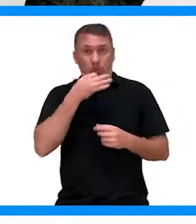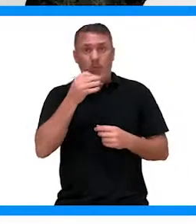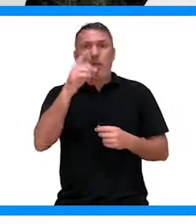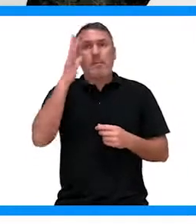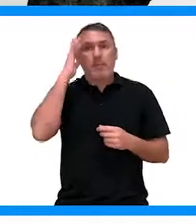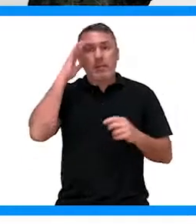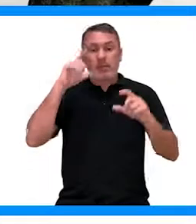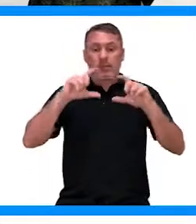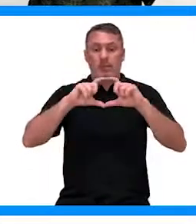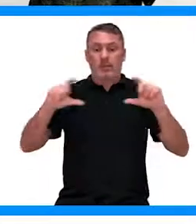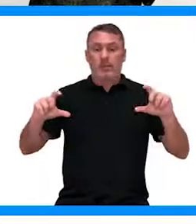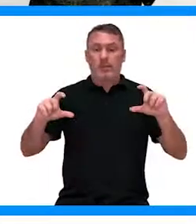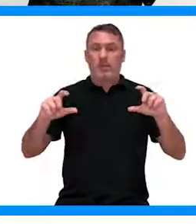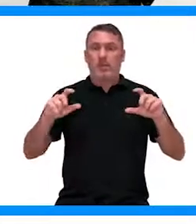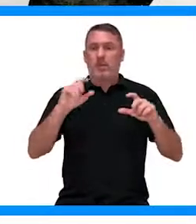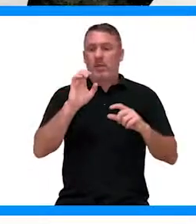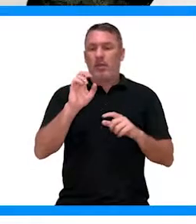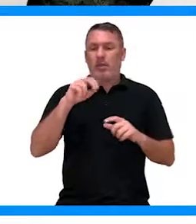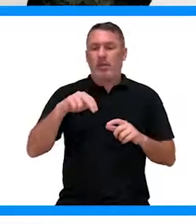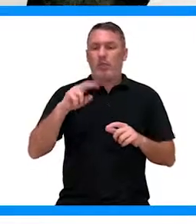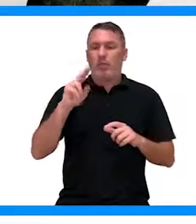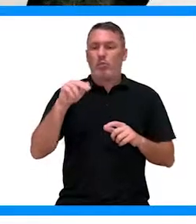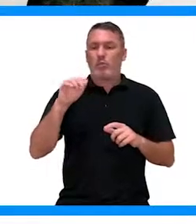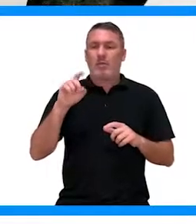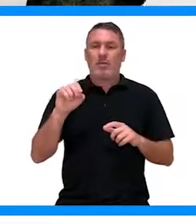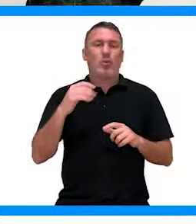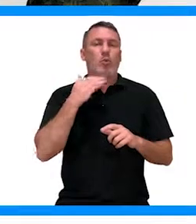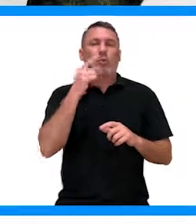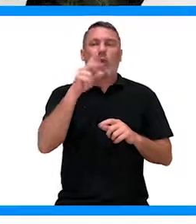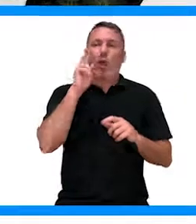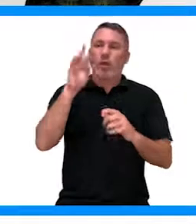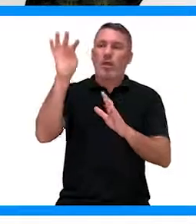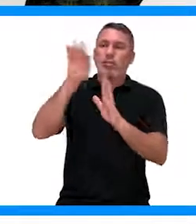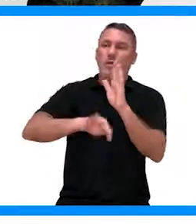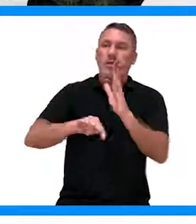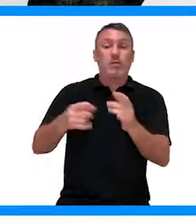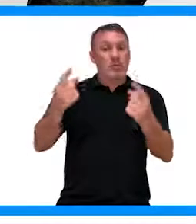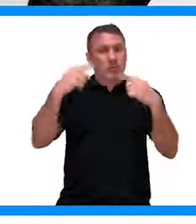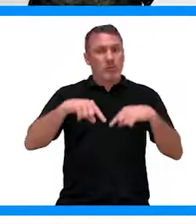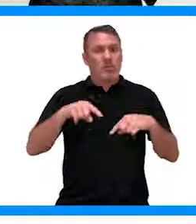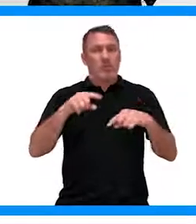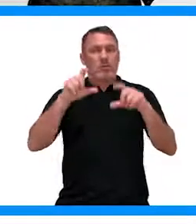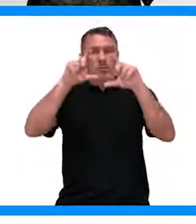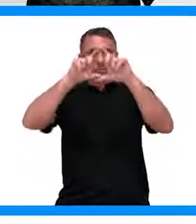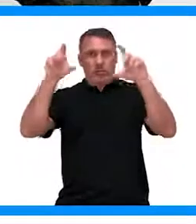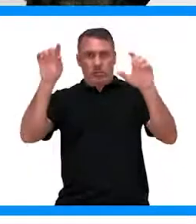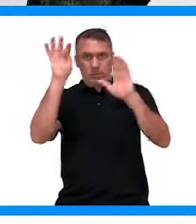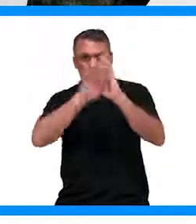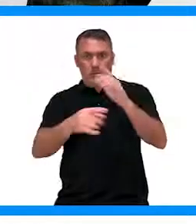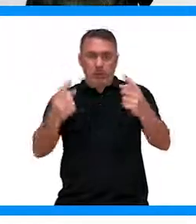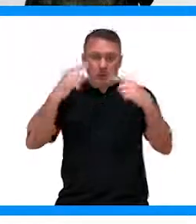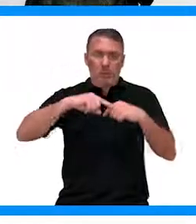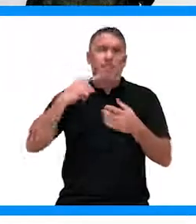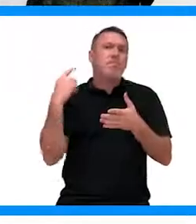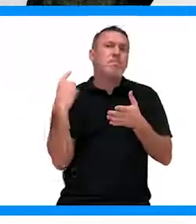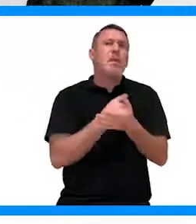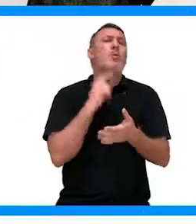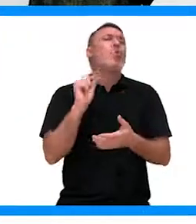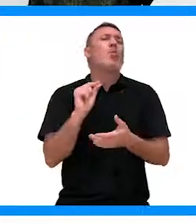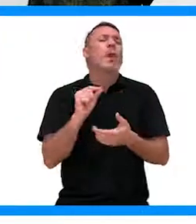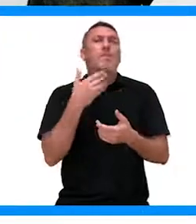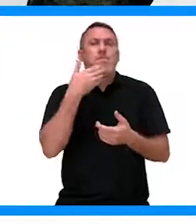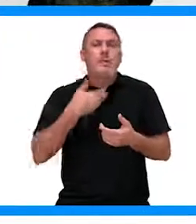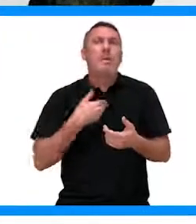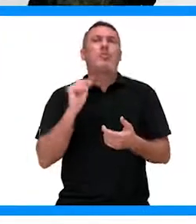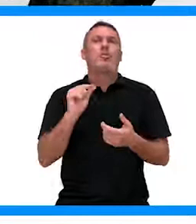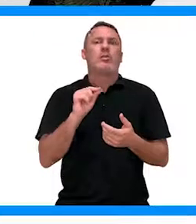você pensar no enunciado, porque não adianta o aluno olhar o texto e só ficar por ali. Ele precisa olhar e